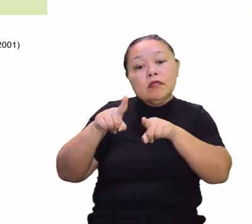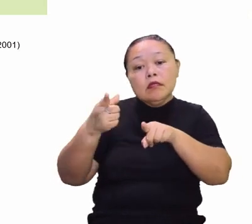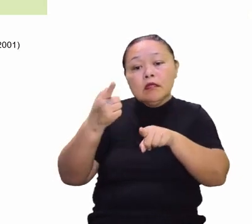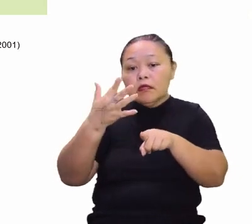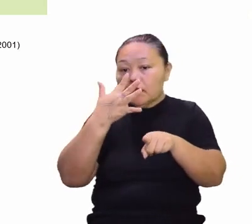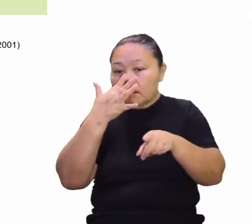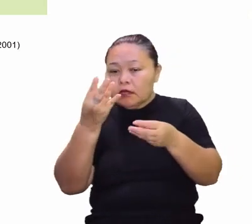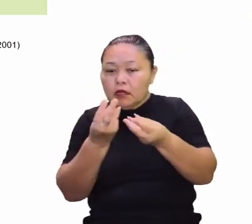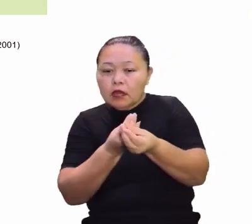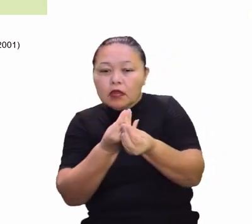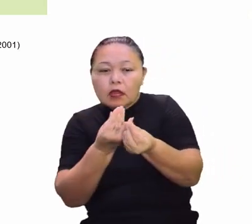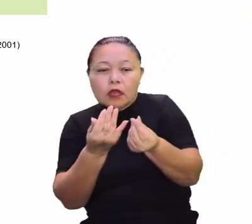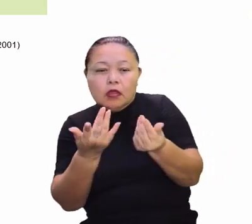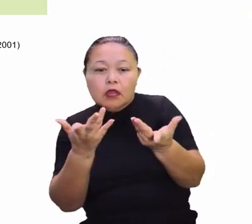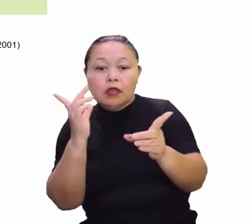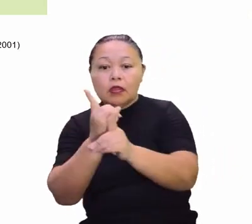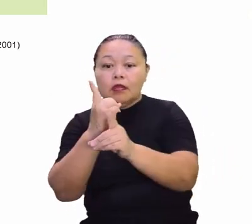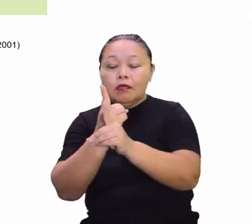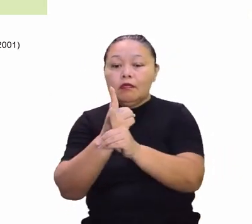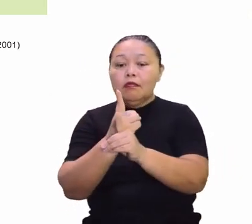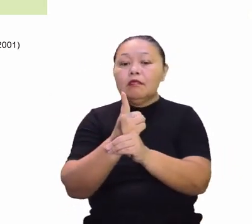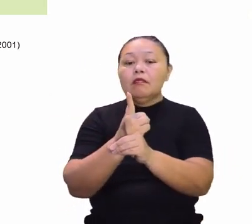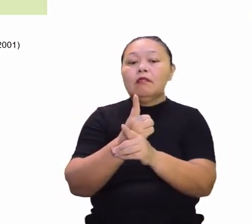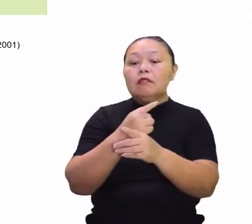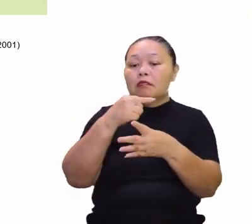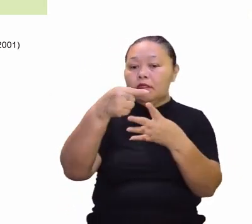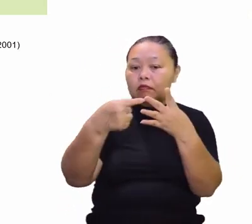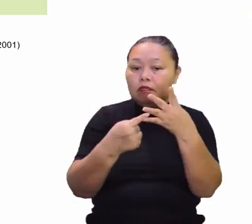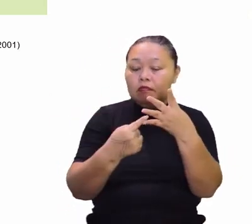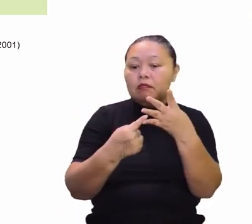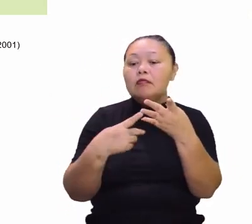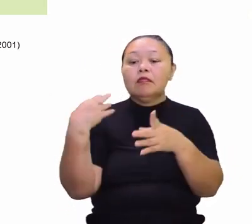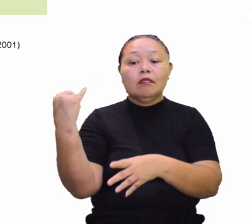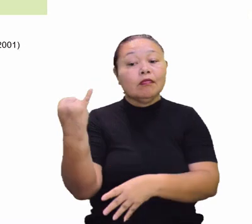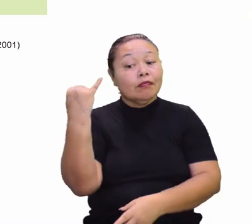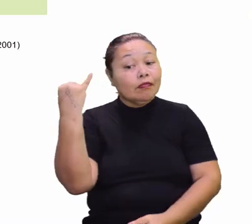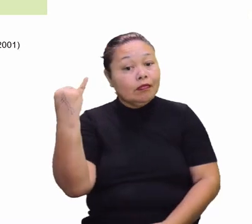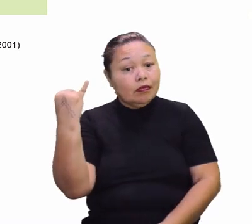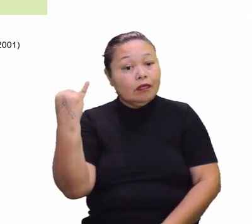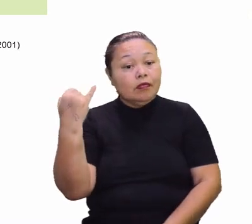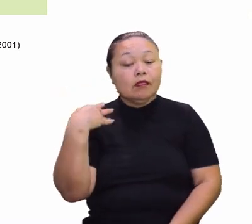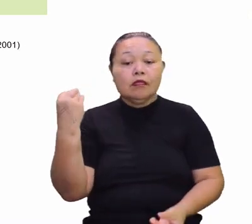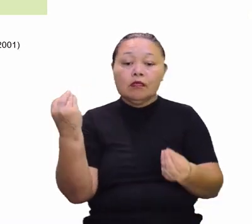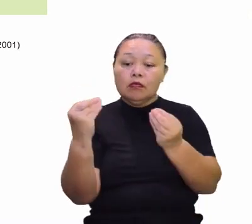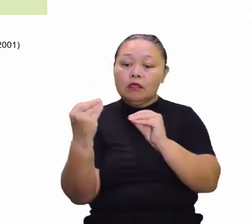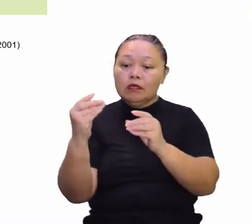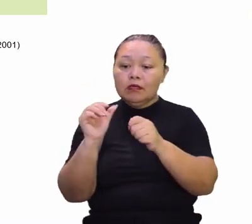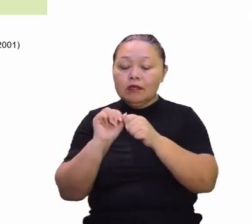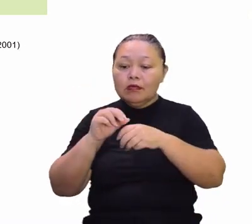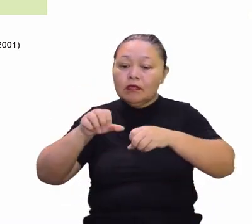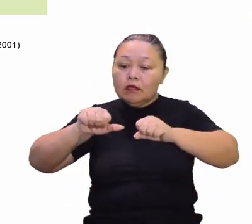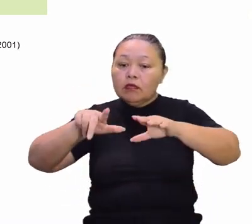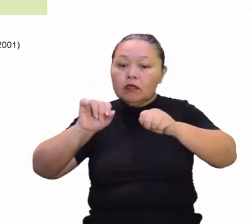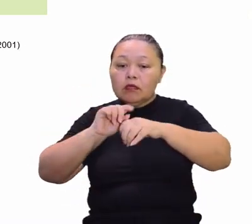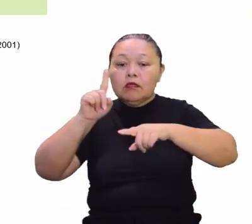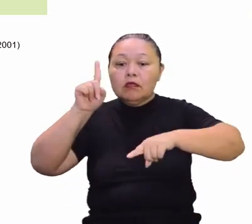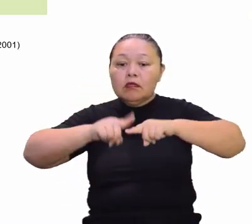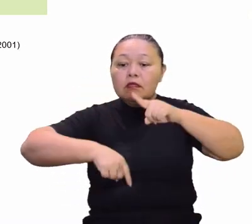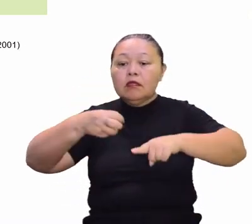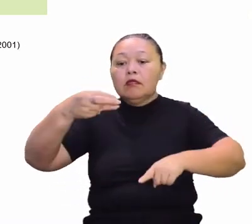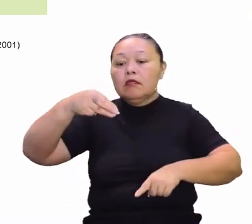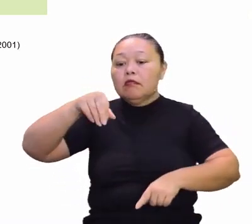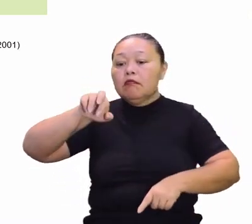Se você analisar a sua composição, encontramos 4 componentes importantes aí para a formação do solo, que é o